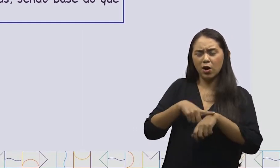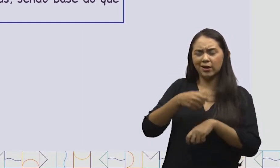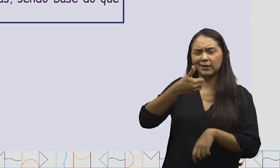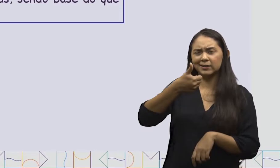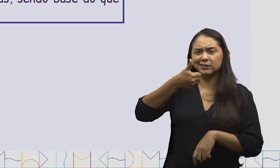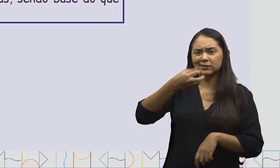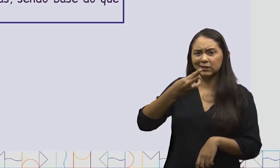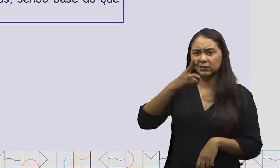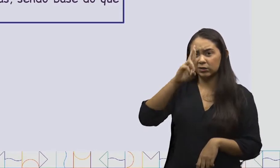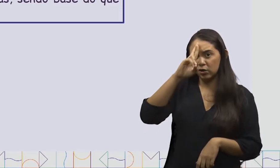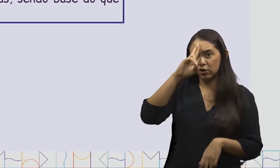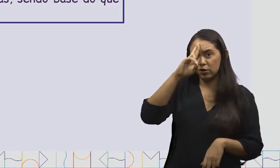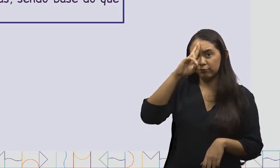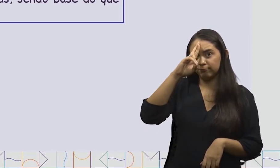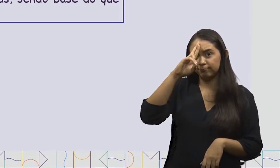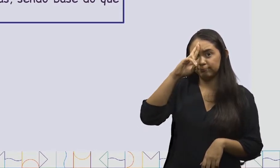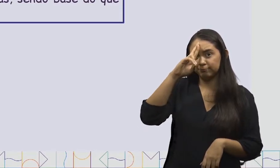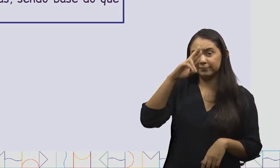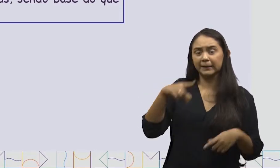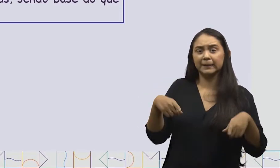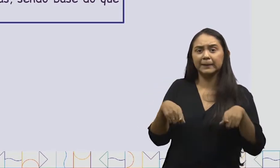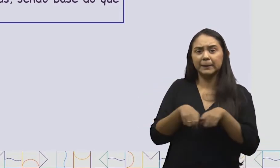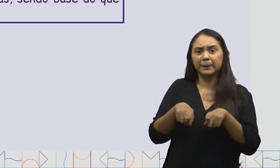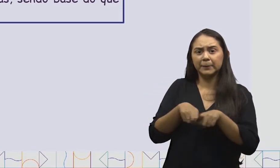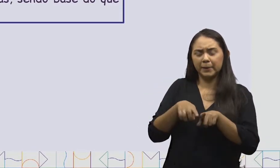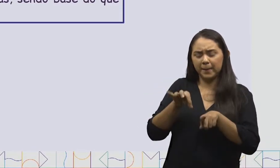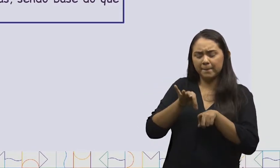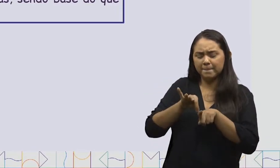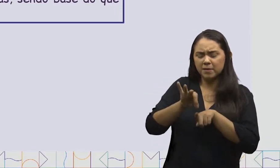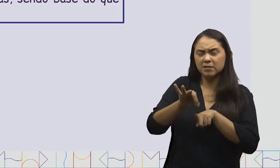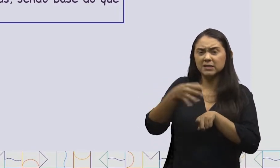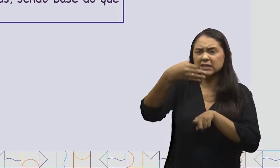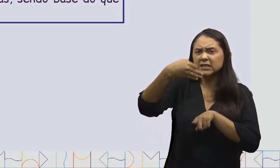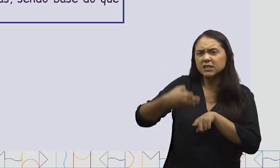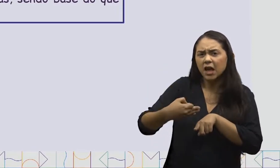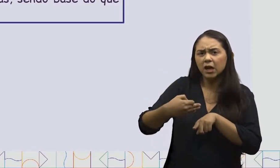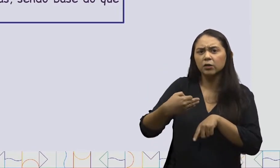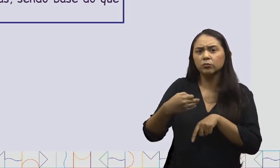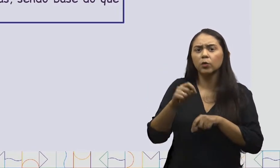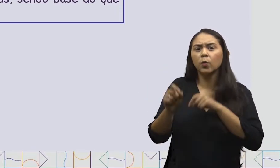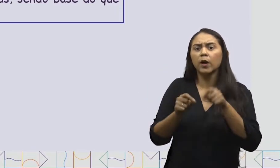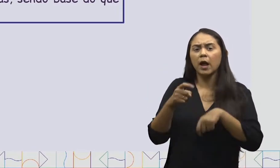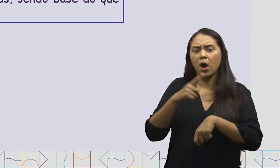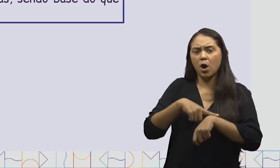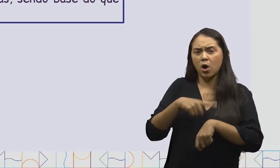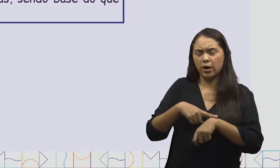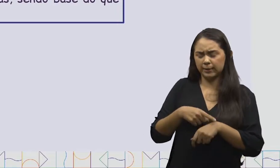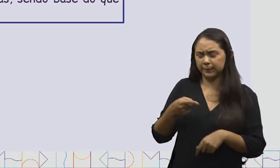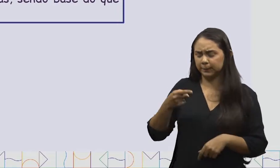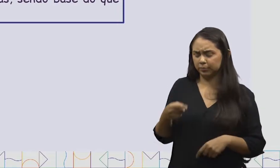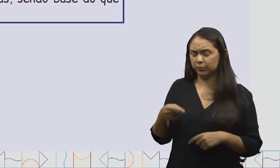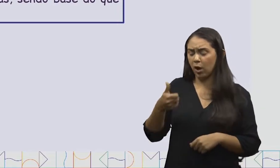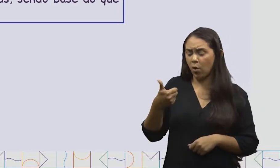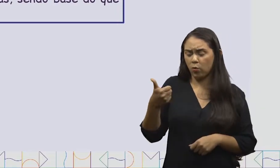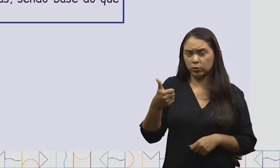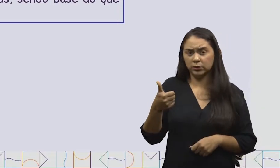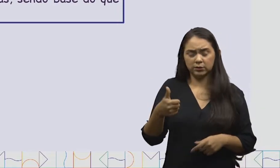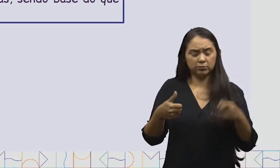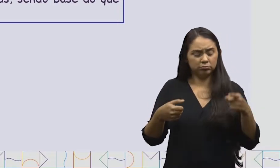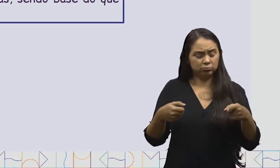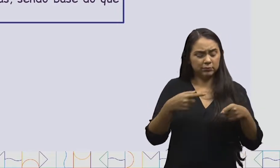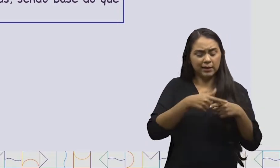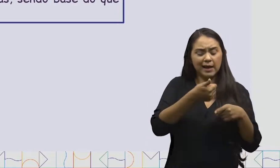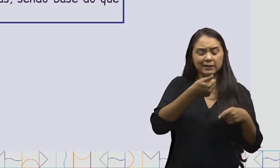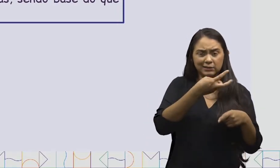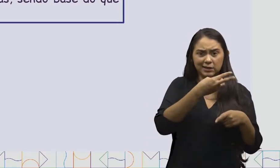13 horas. Marque uma reta que fique bem ao meio, entre a marcação da sombra das 11 e das